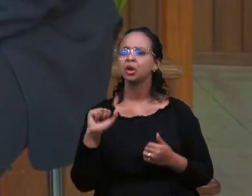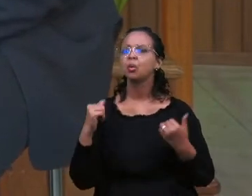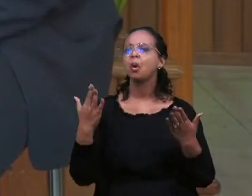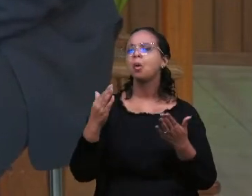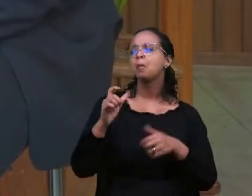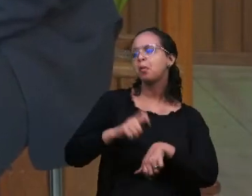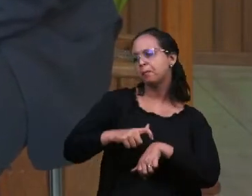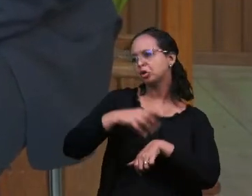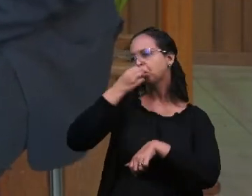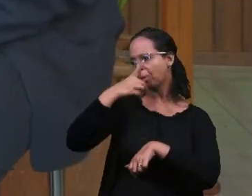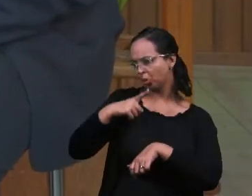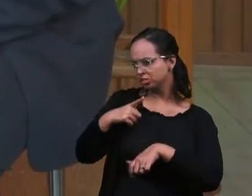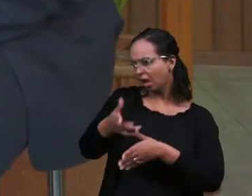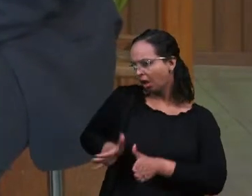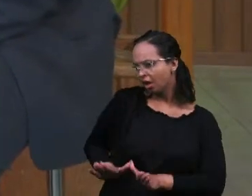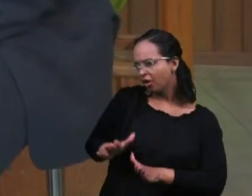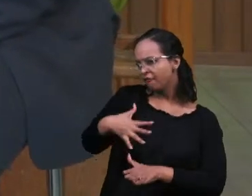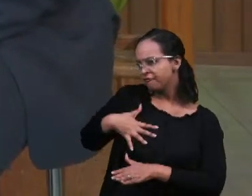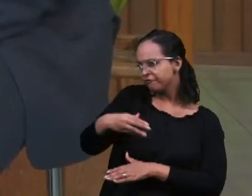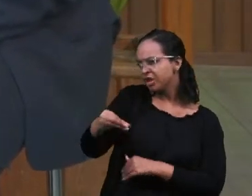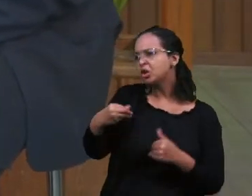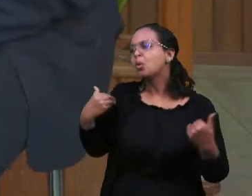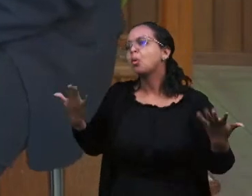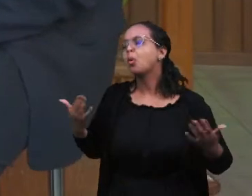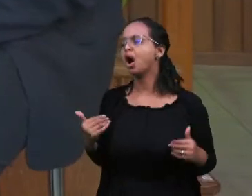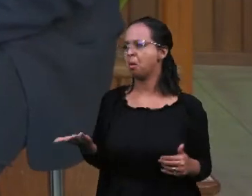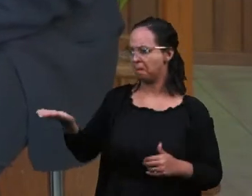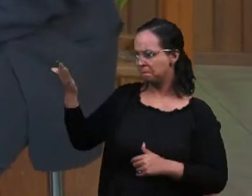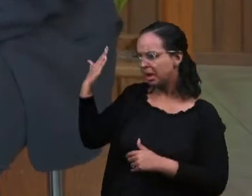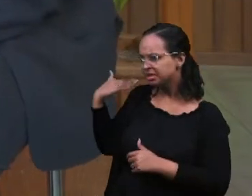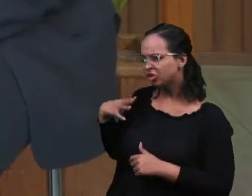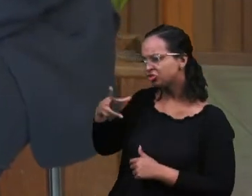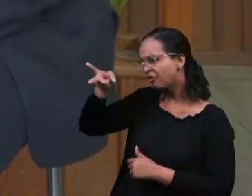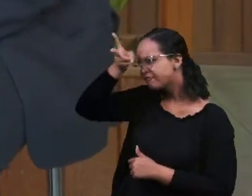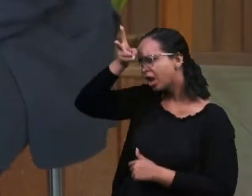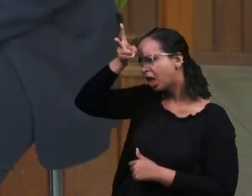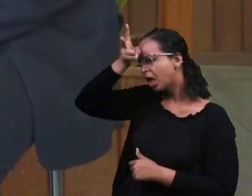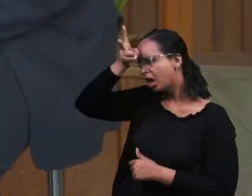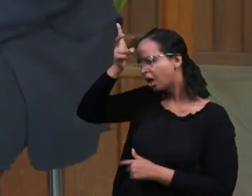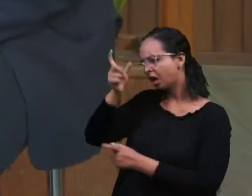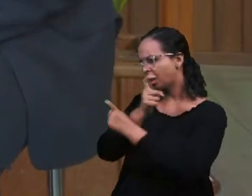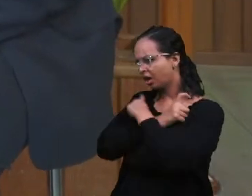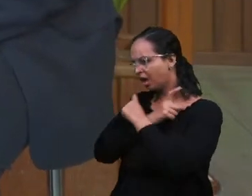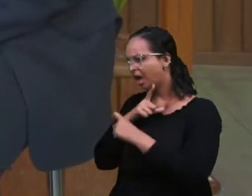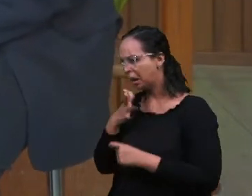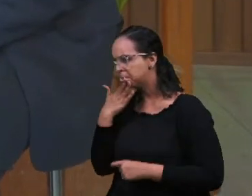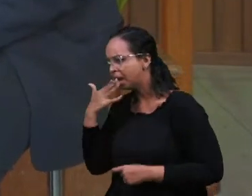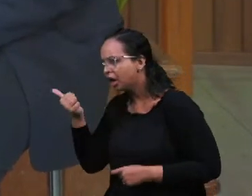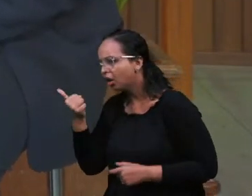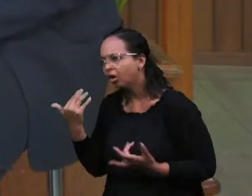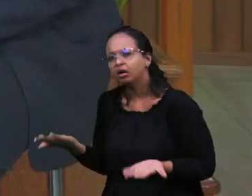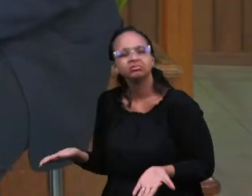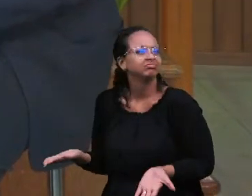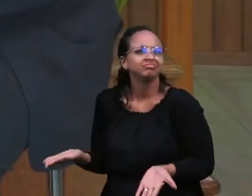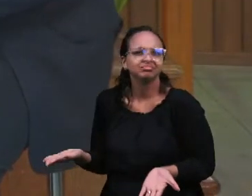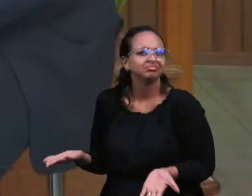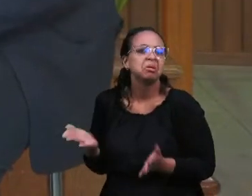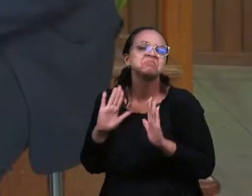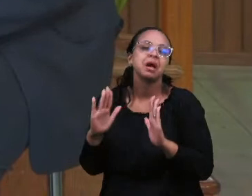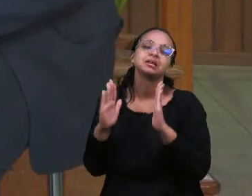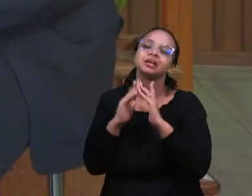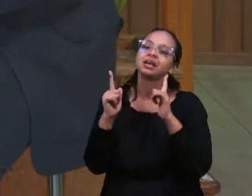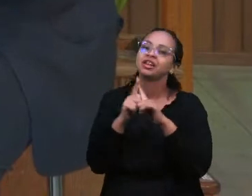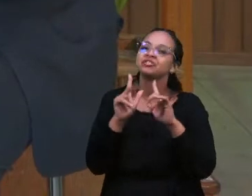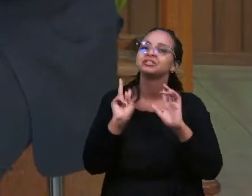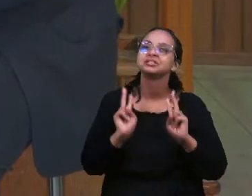filhos? É na época da Inquisição? É na época lá do faraó no Egito? Vários momentos, mas a igreja sempre foi